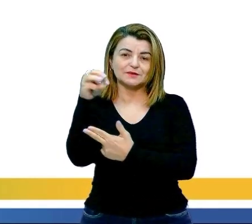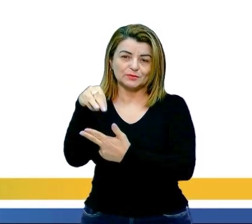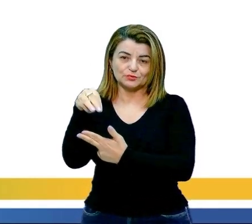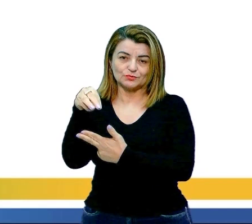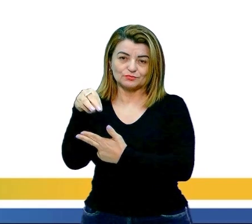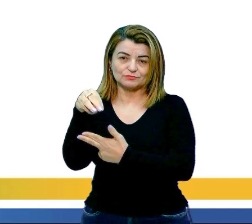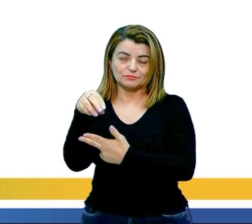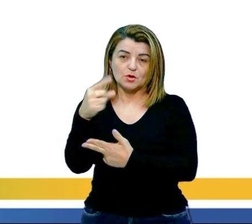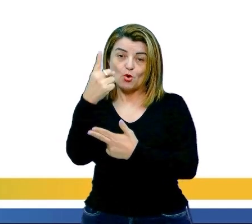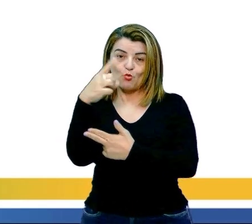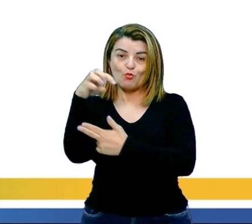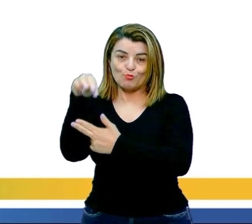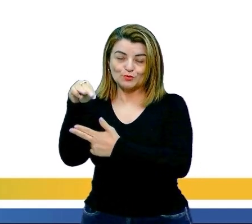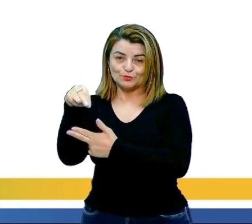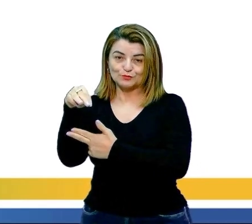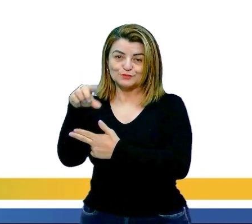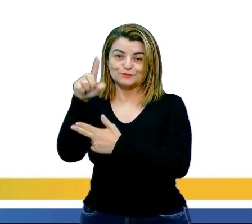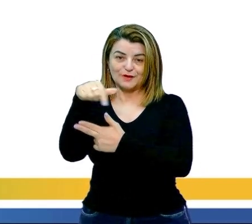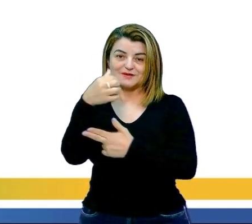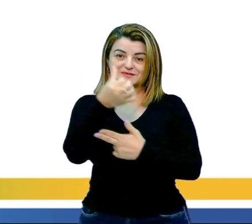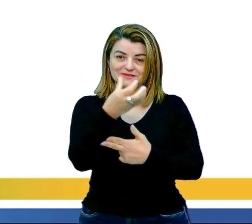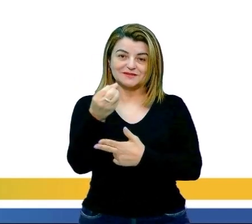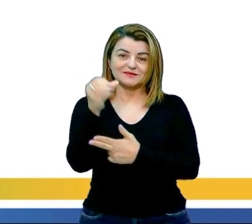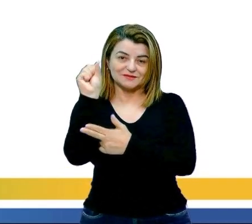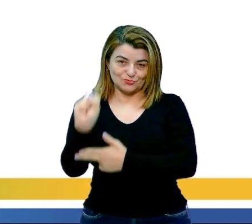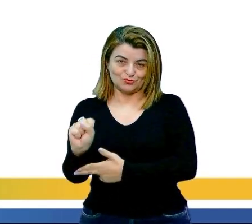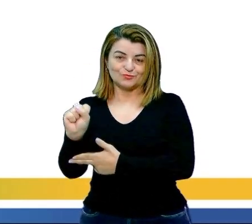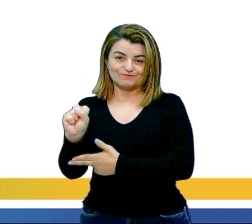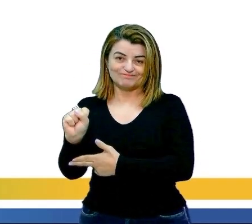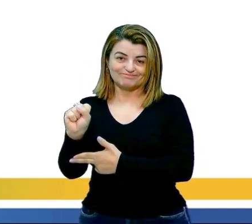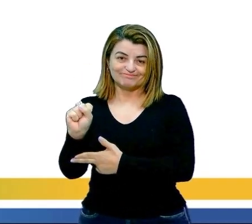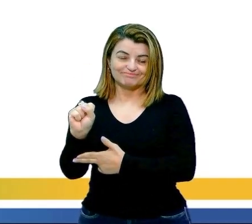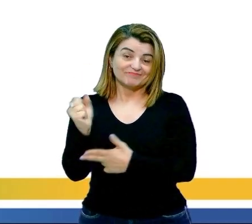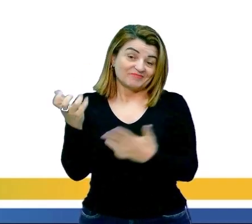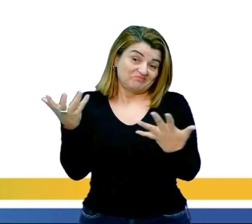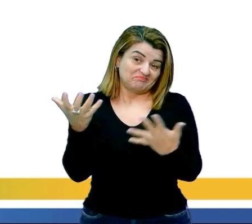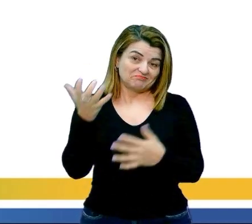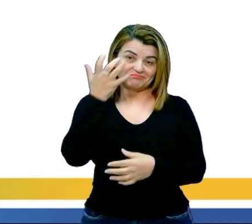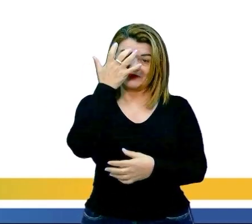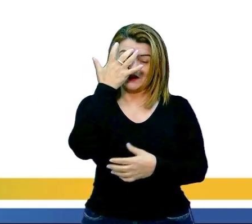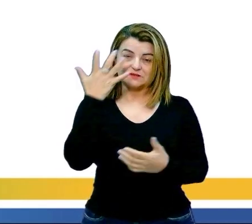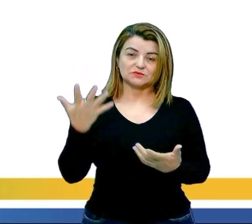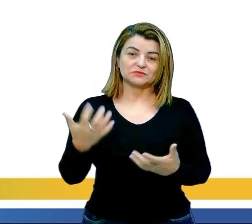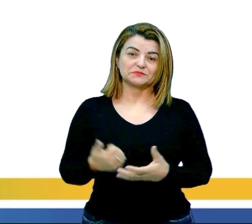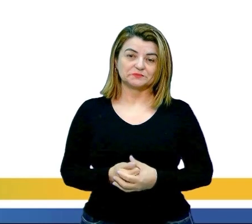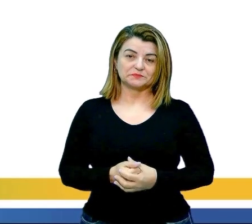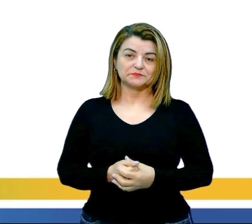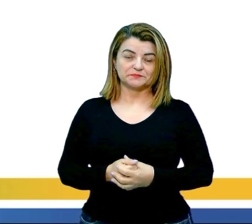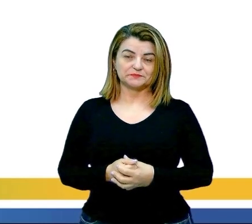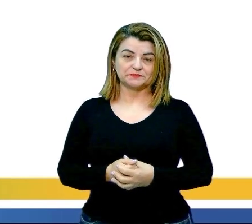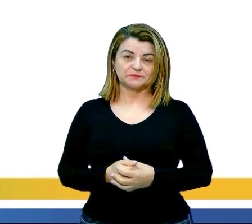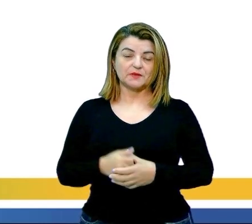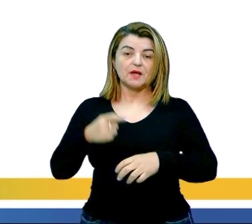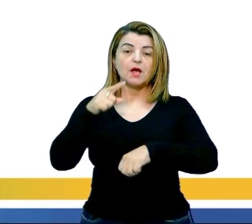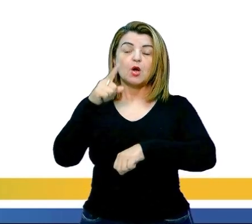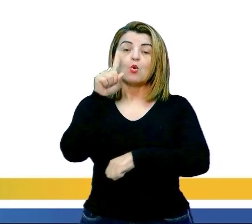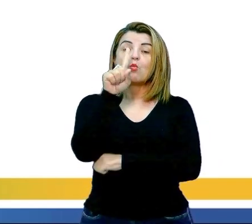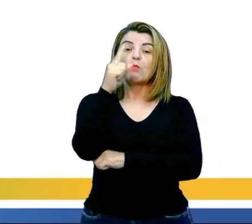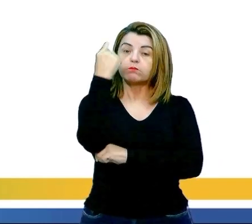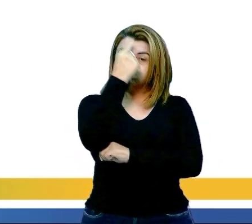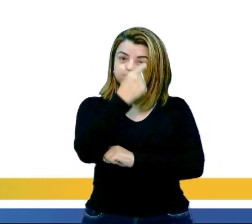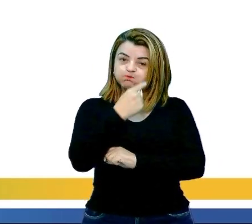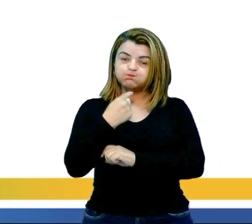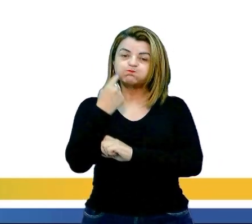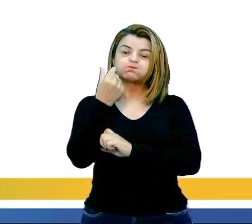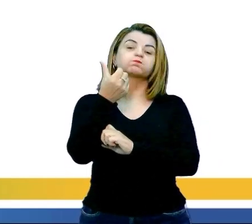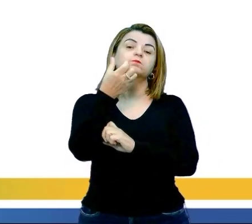1 minuto equivale a 60 segundos. Assim fica fácil, né, pessoal? 1 hora equivale